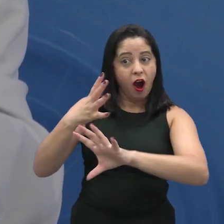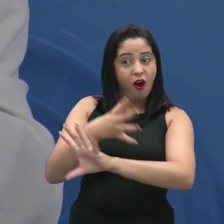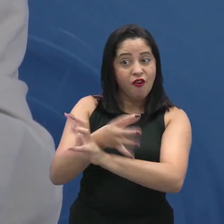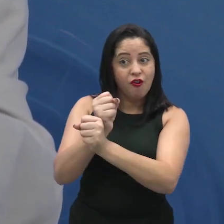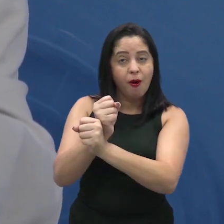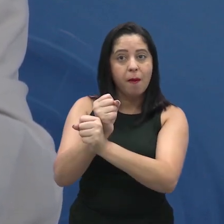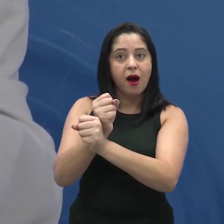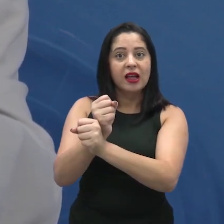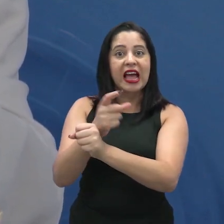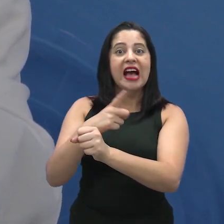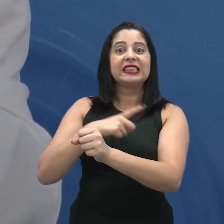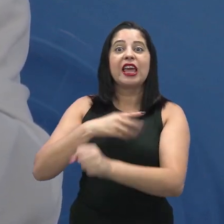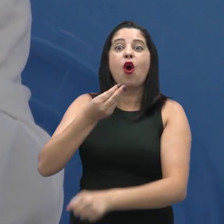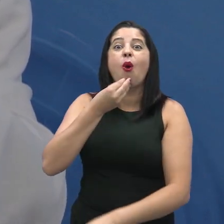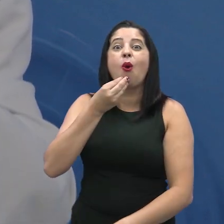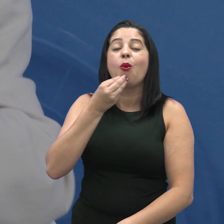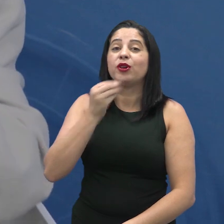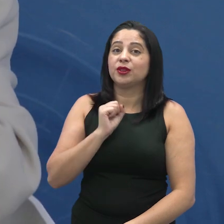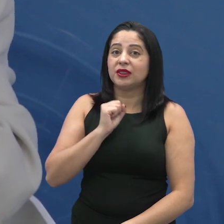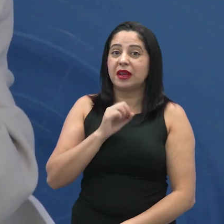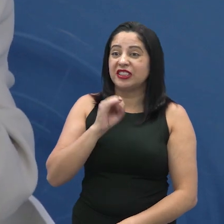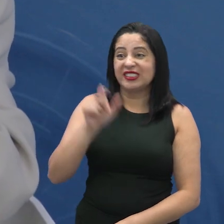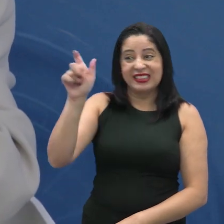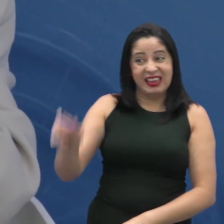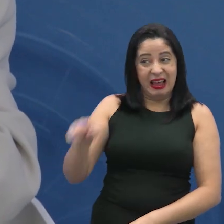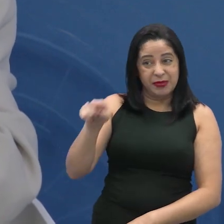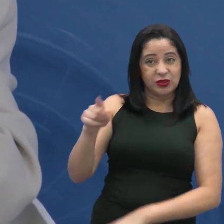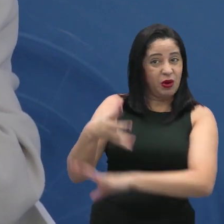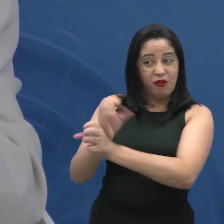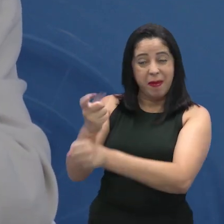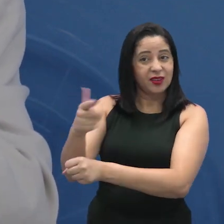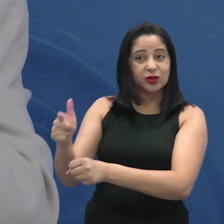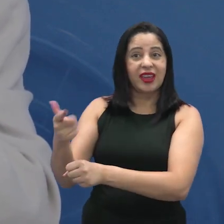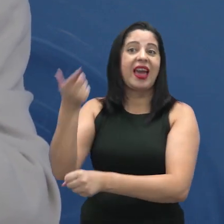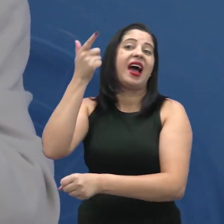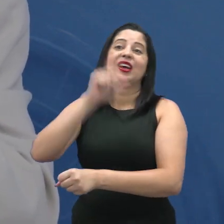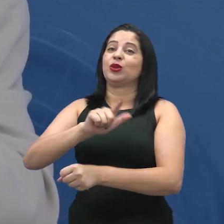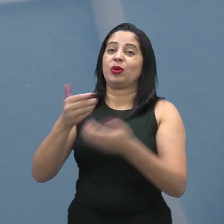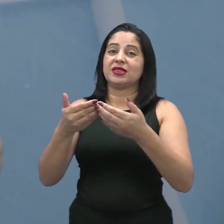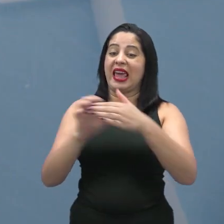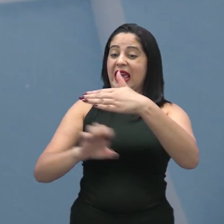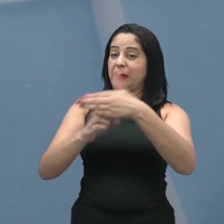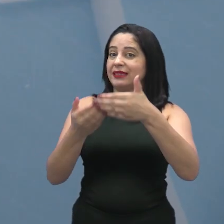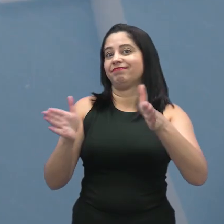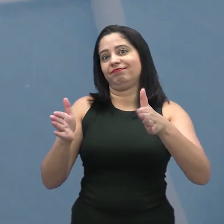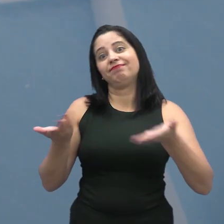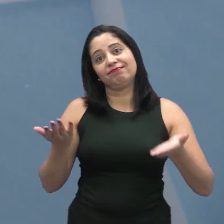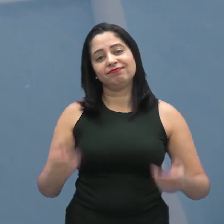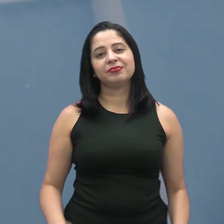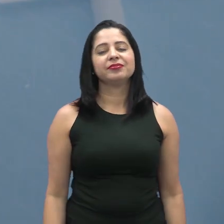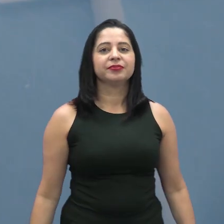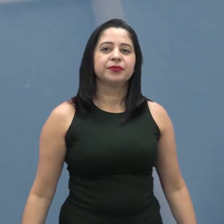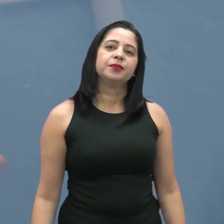encontra oportunidades que aquele que não foi bem-sucedido no negócio não vai encontrar no mercado. Hoje,